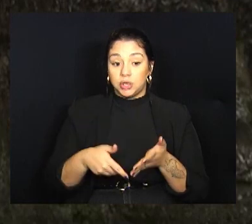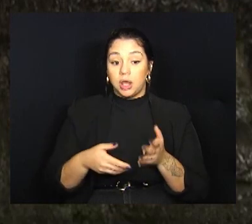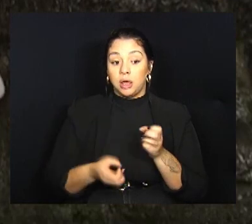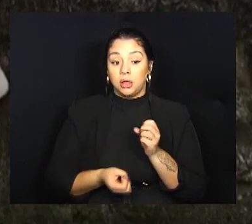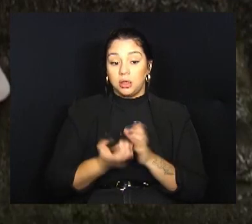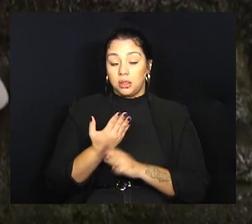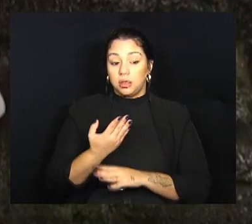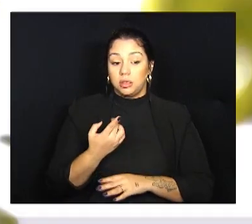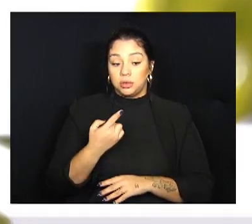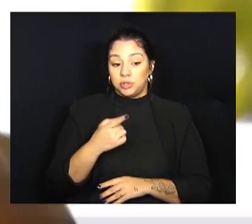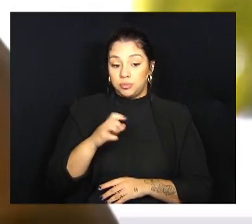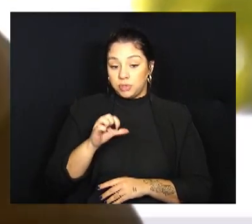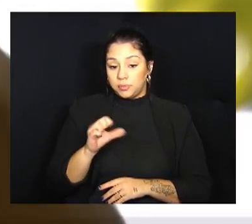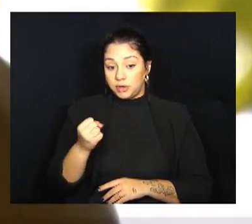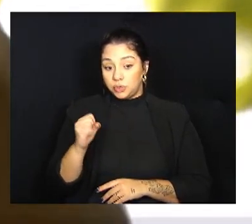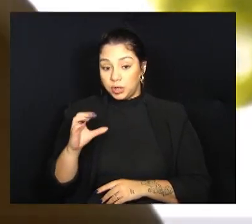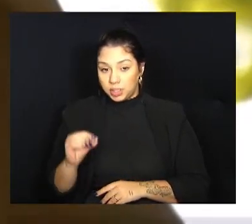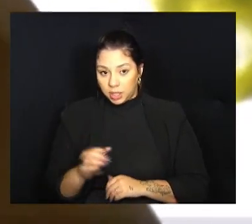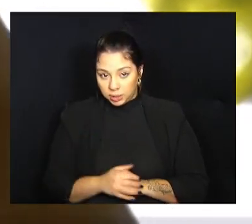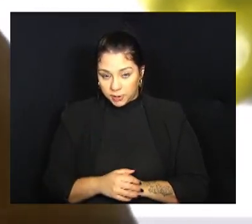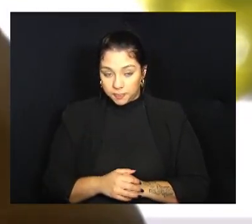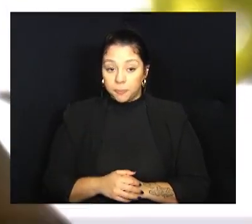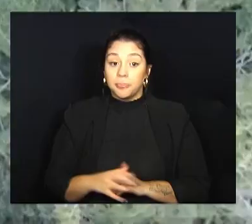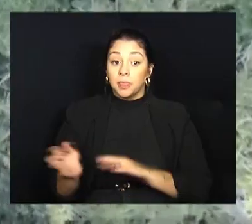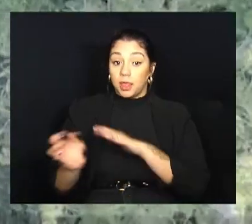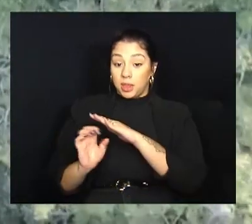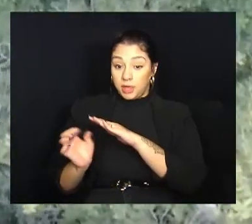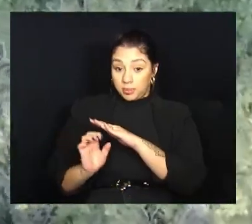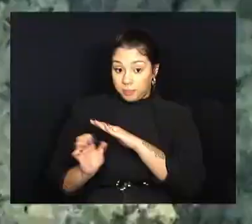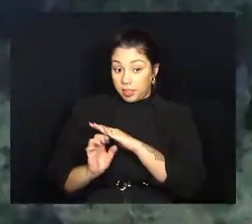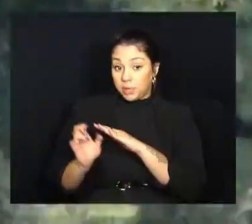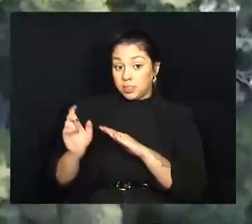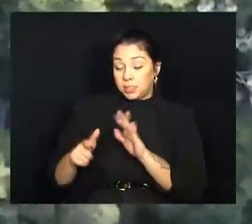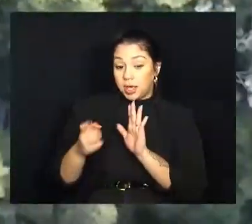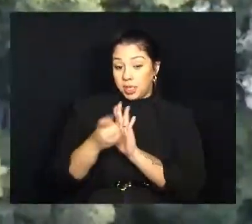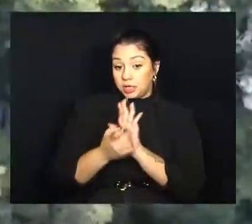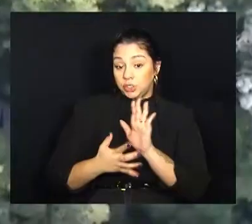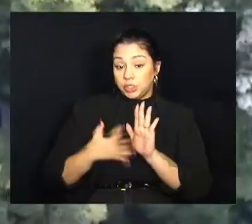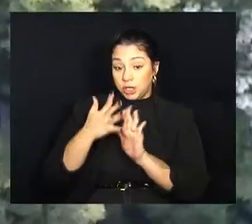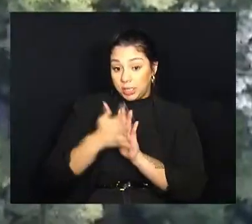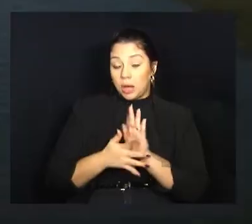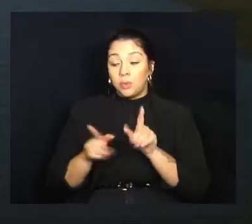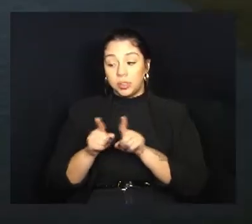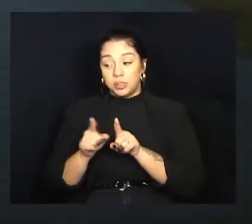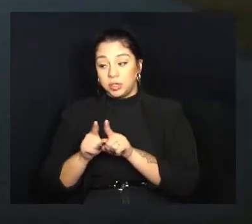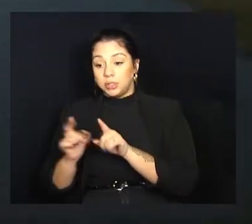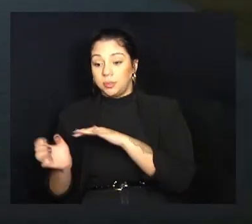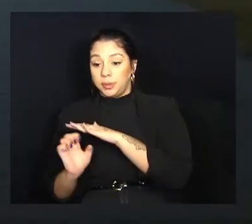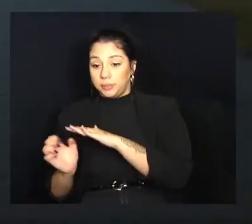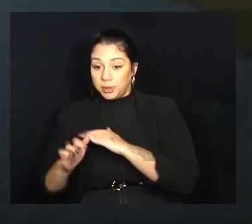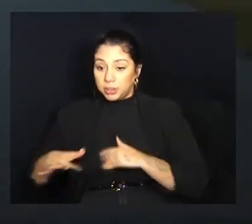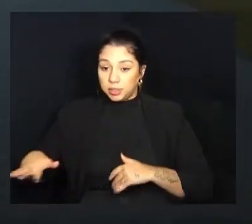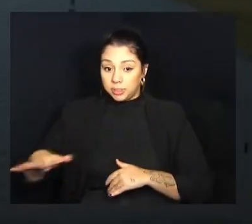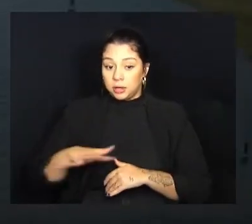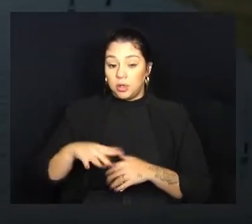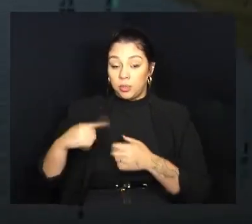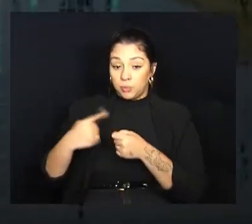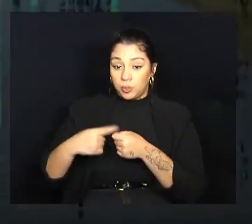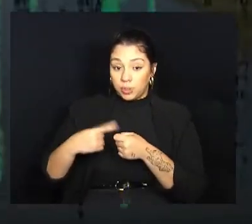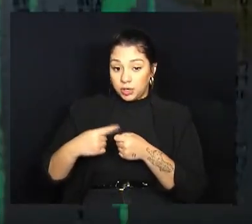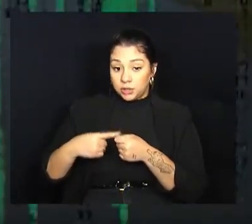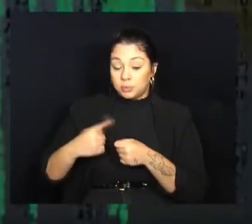de 80, a Embrapa Agricultura Digital e a Embrapa Territorial. Também fica no município a